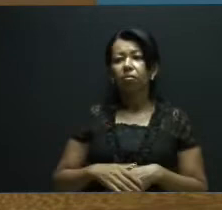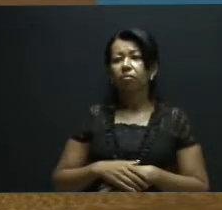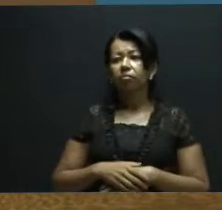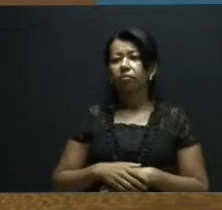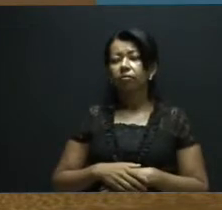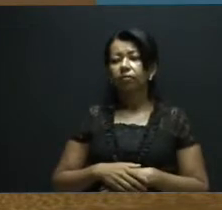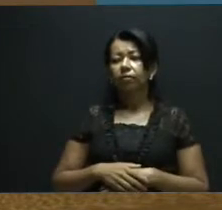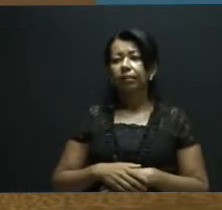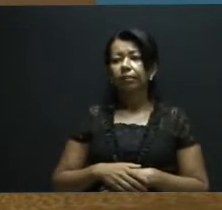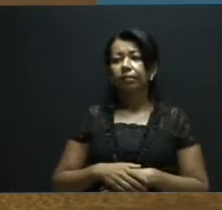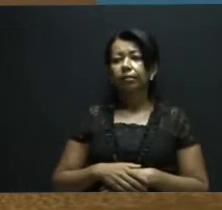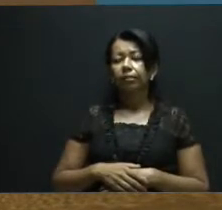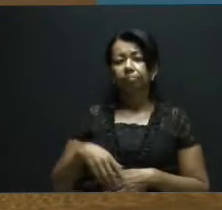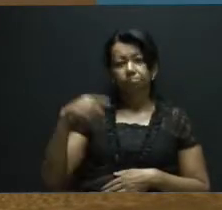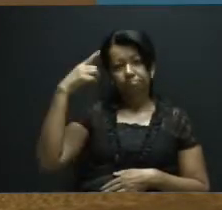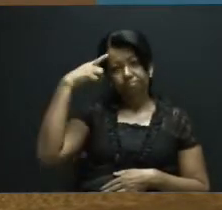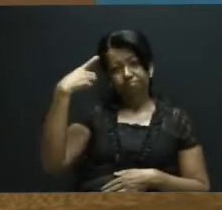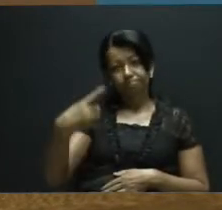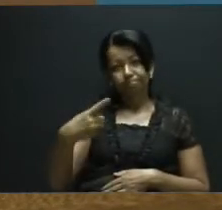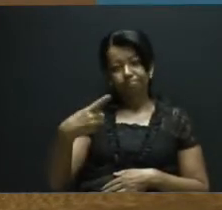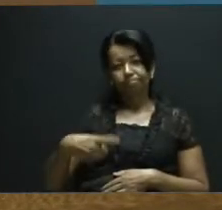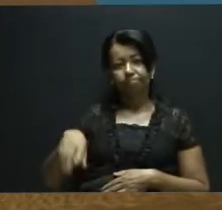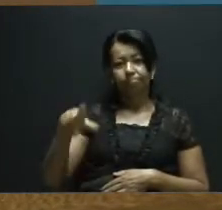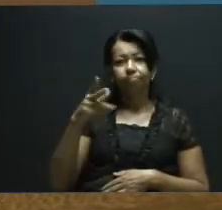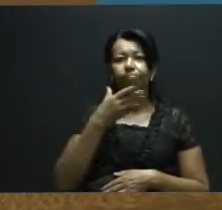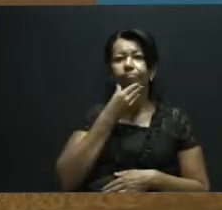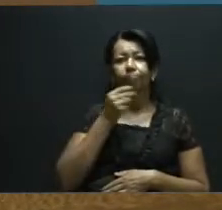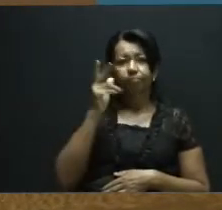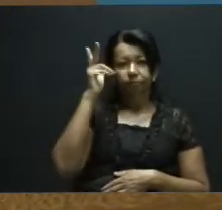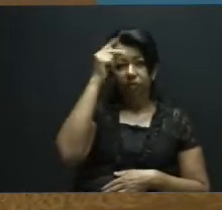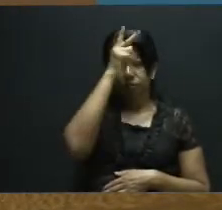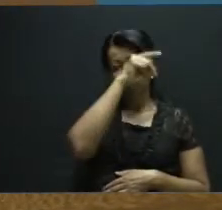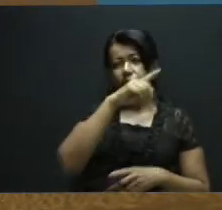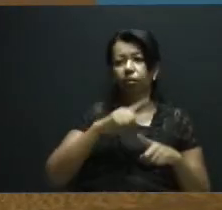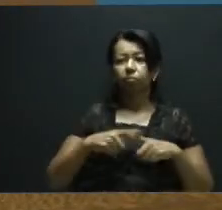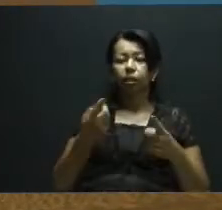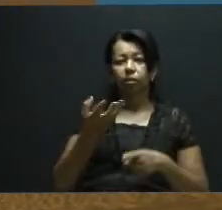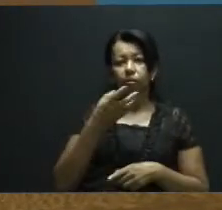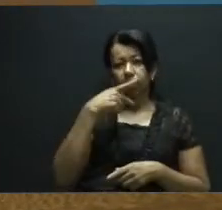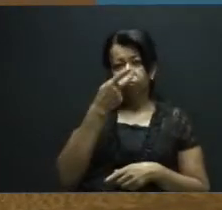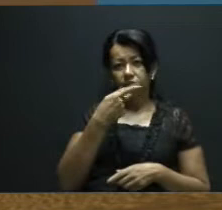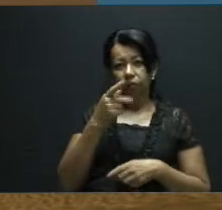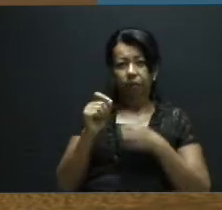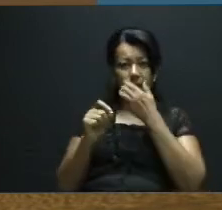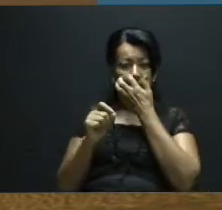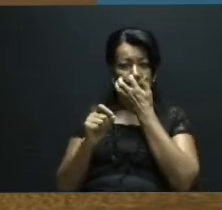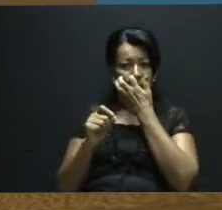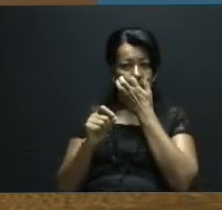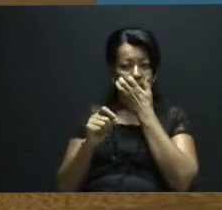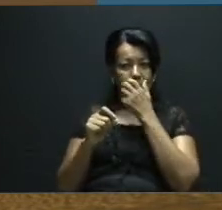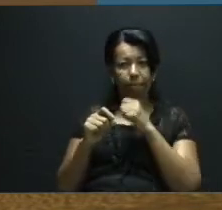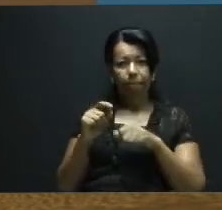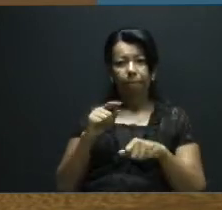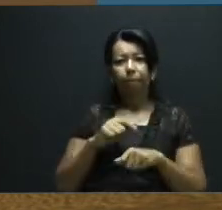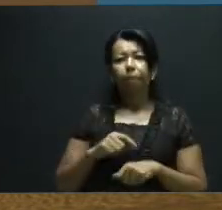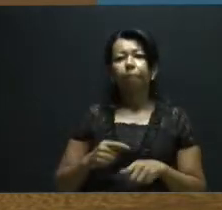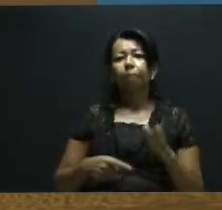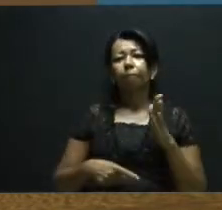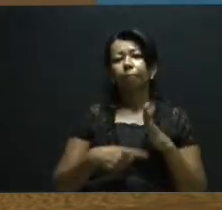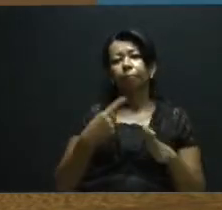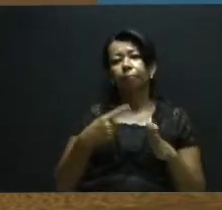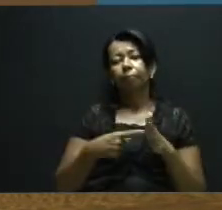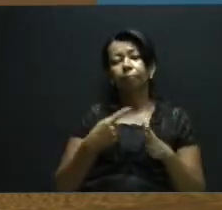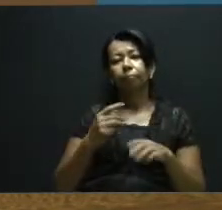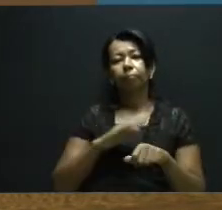a mando do prefeito mas eu quero aqui deixar ressaltado que a prioridade desse